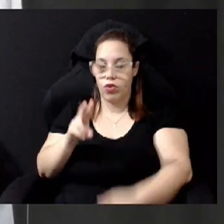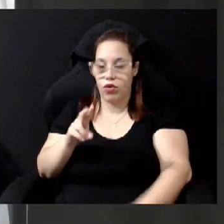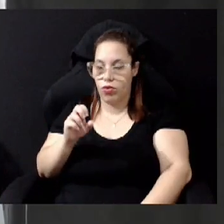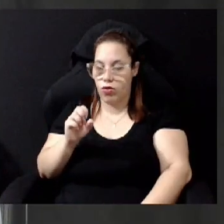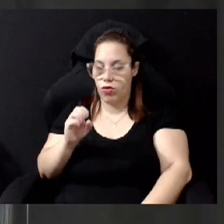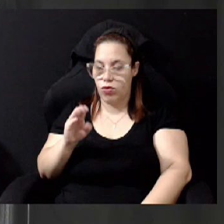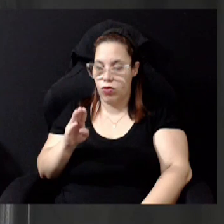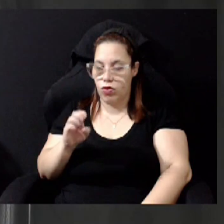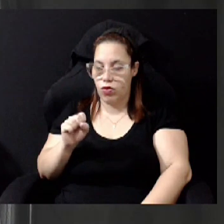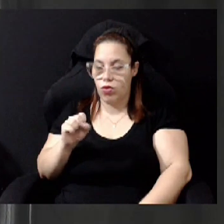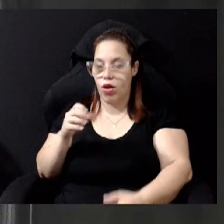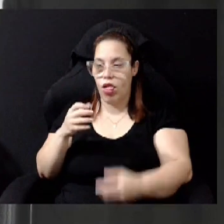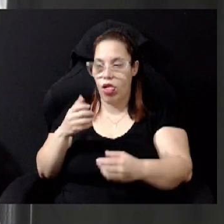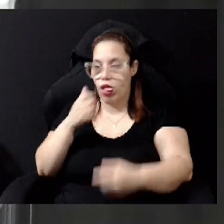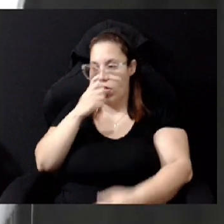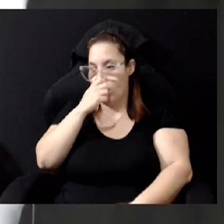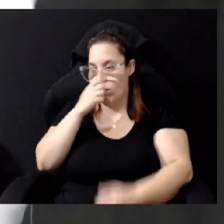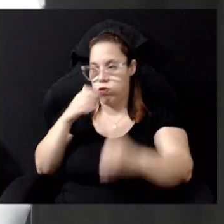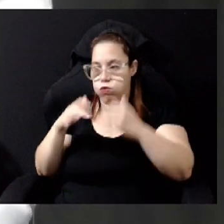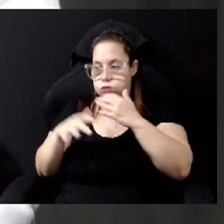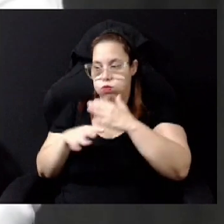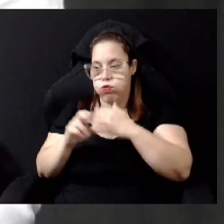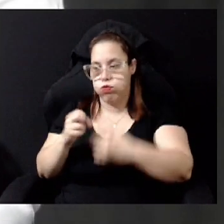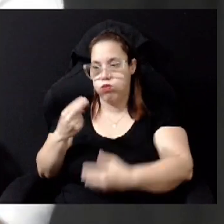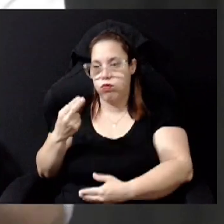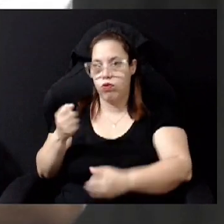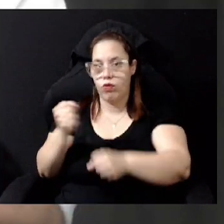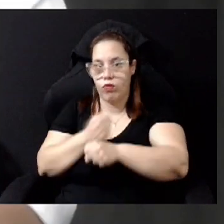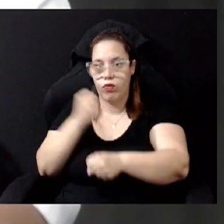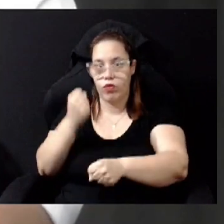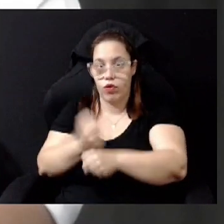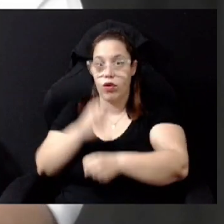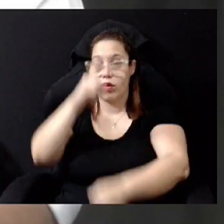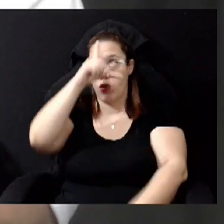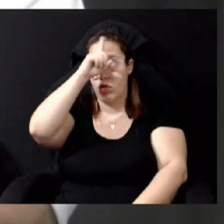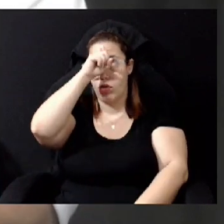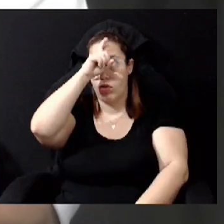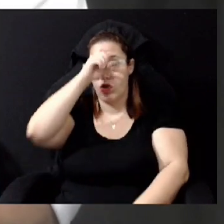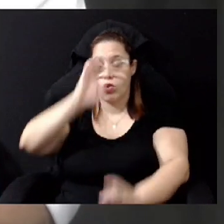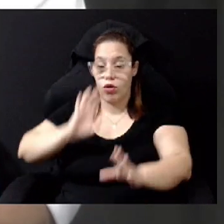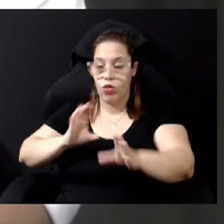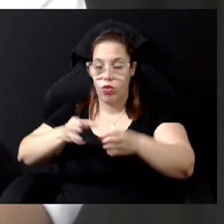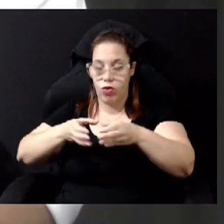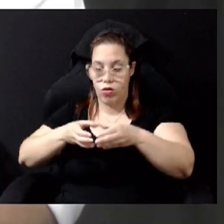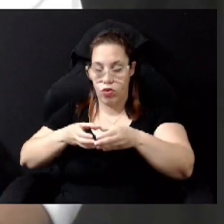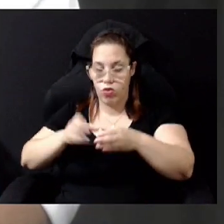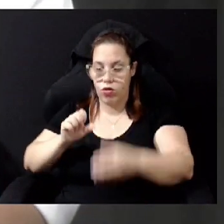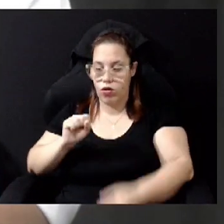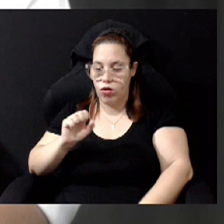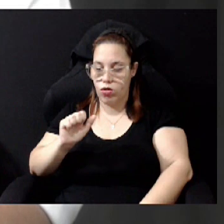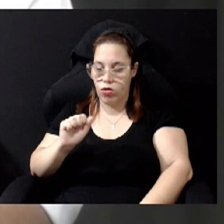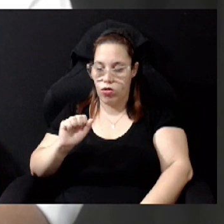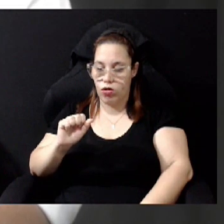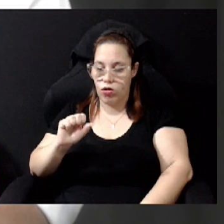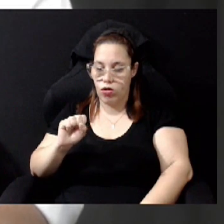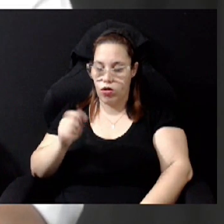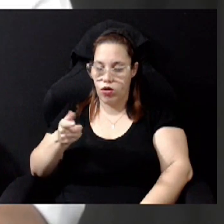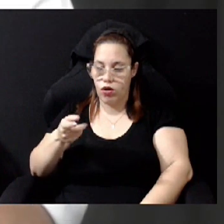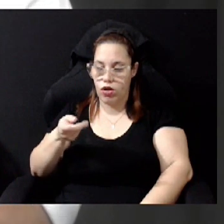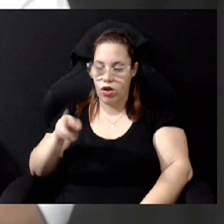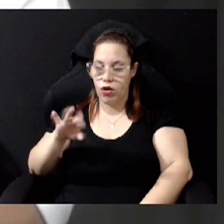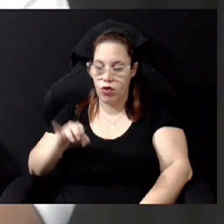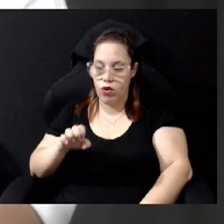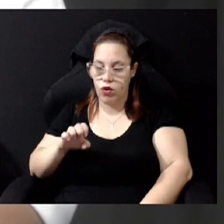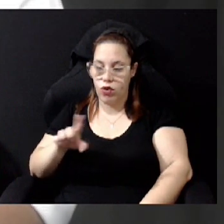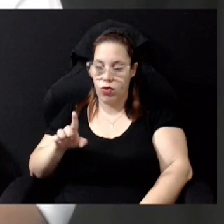superlotadas, ou a gente tem que construir um hospital para estas comunidades. Já no São José nós temos a UPA e temos um posto